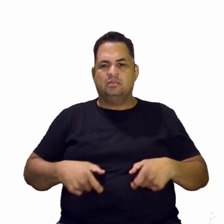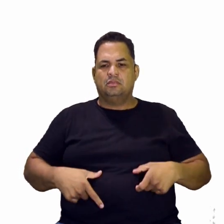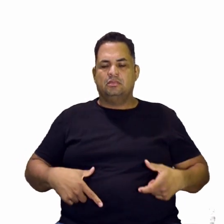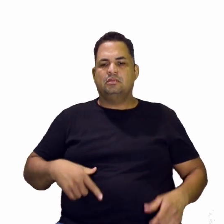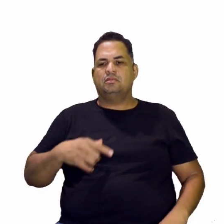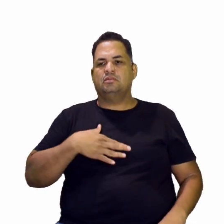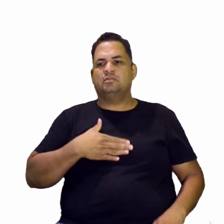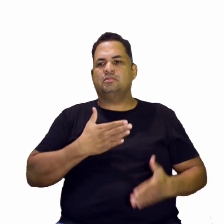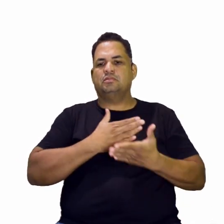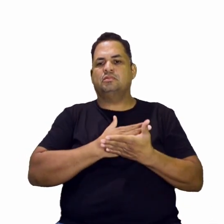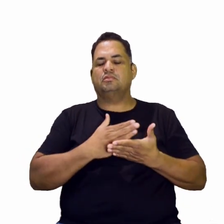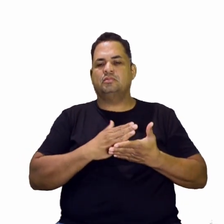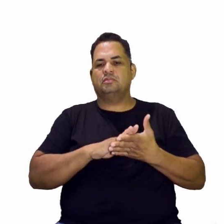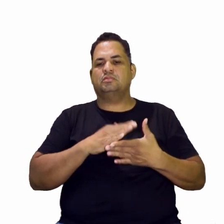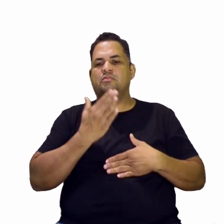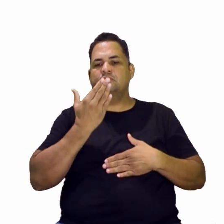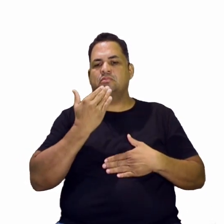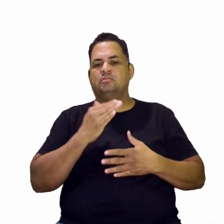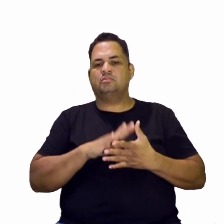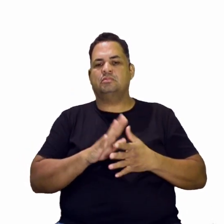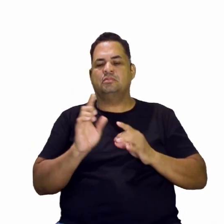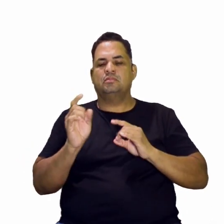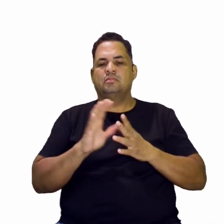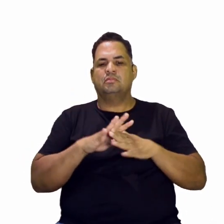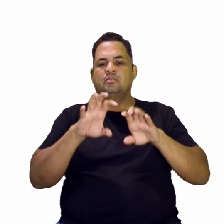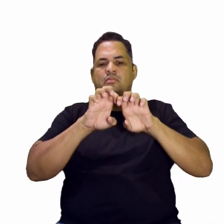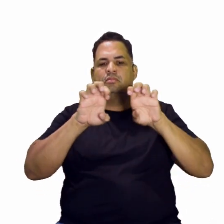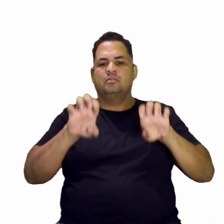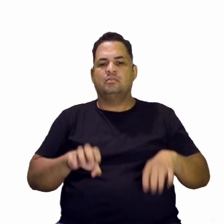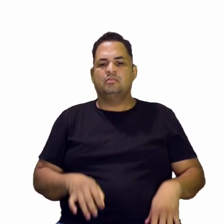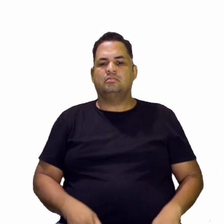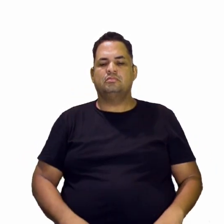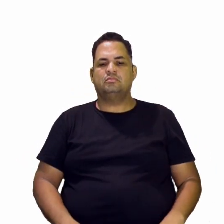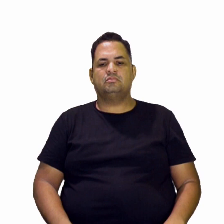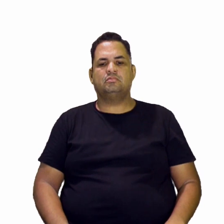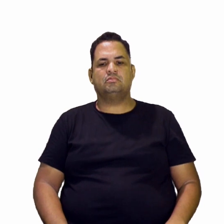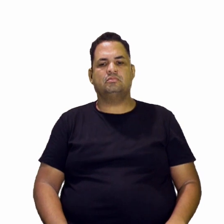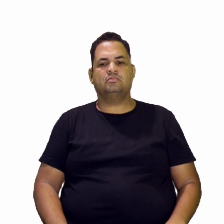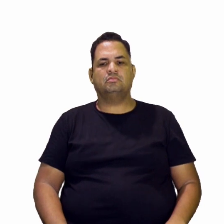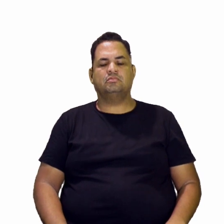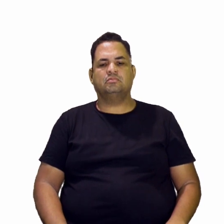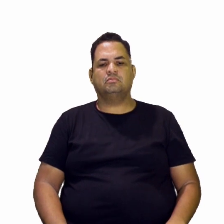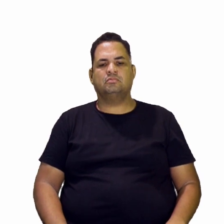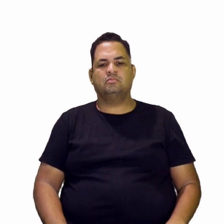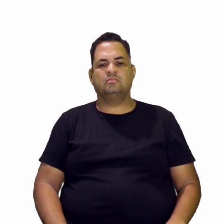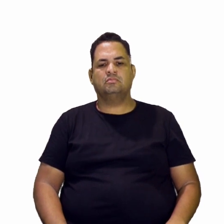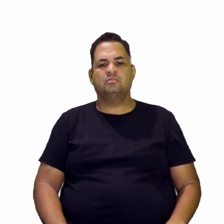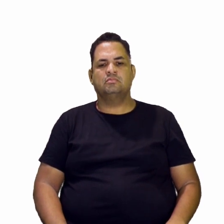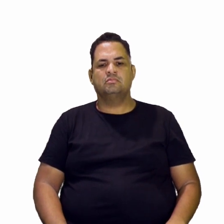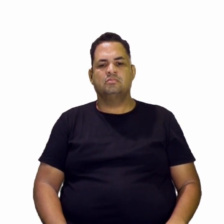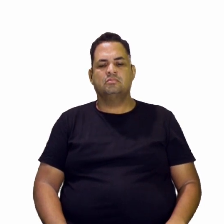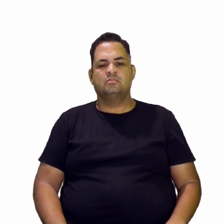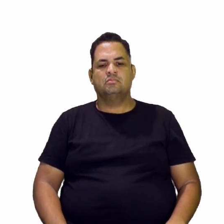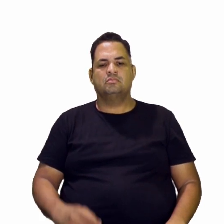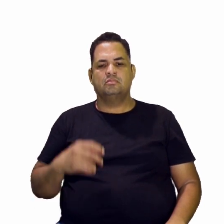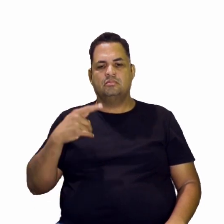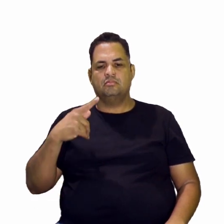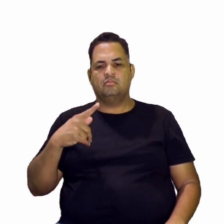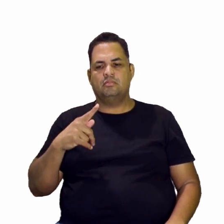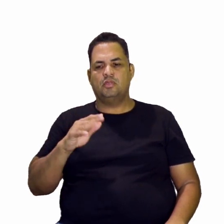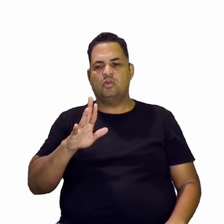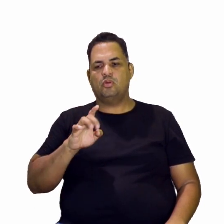elas vão começando a se alimentar. Cada estrutura dessas aqui, ó, é chamada de